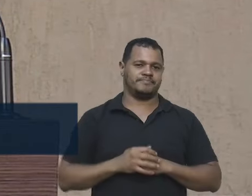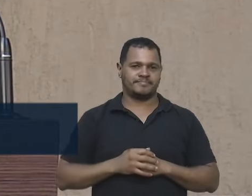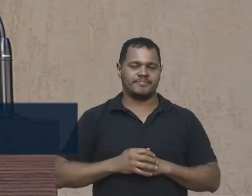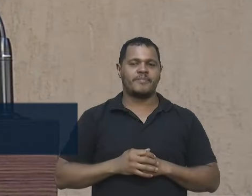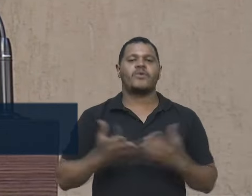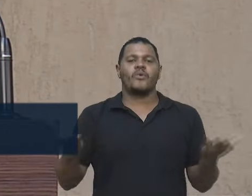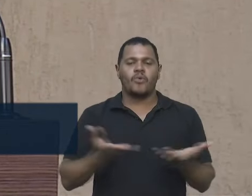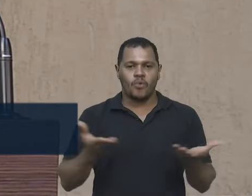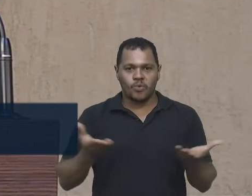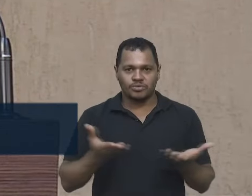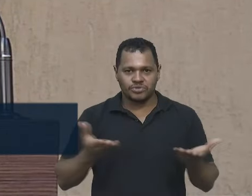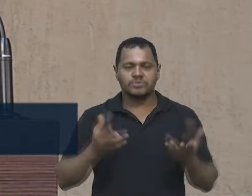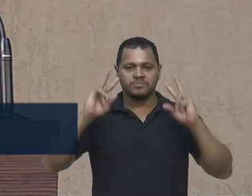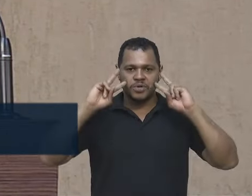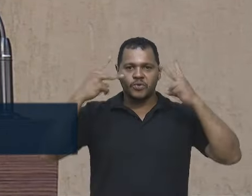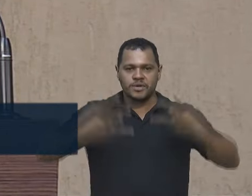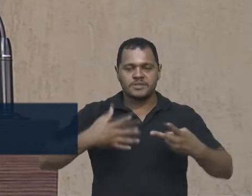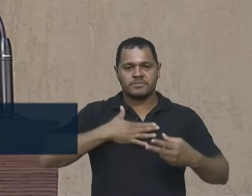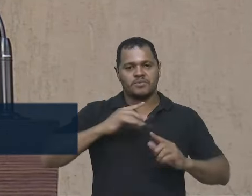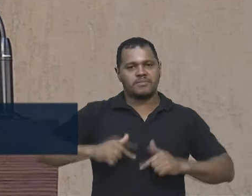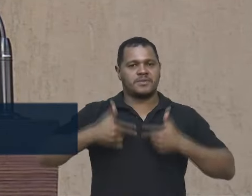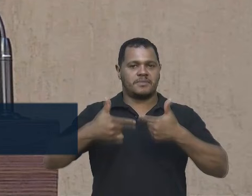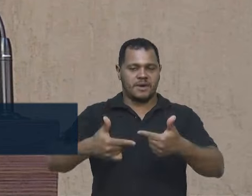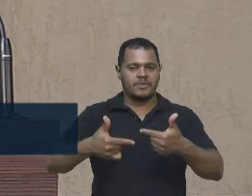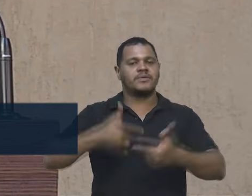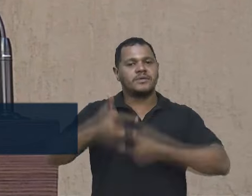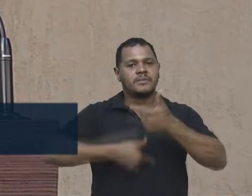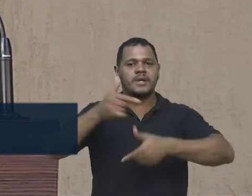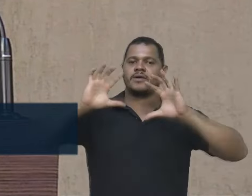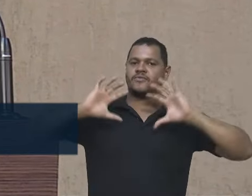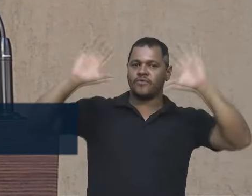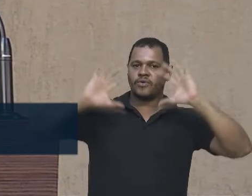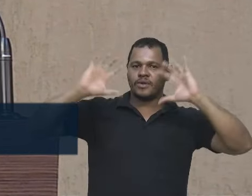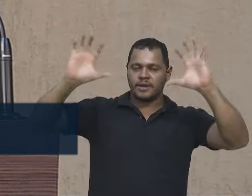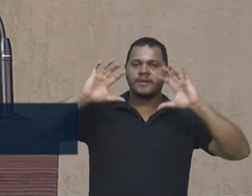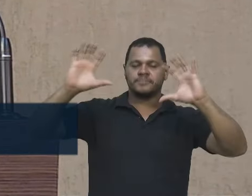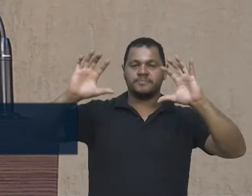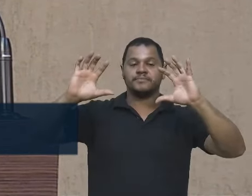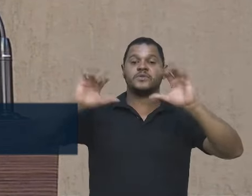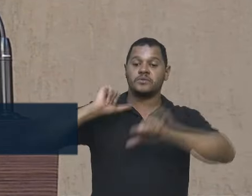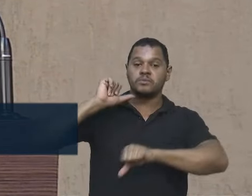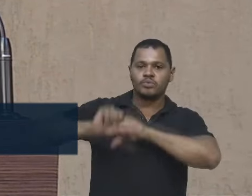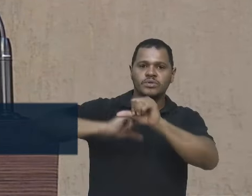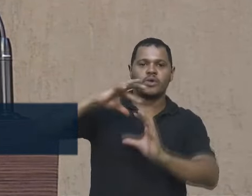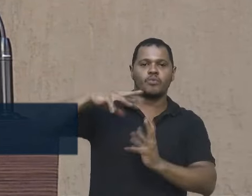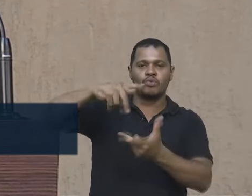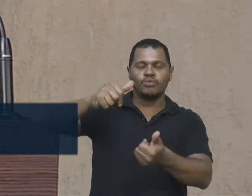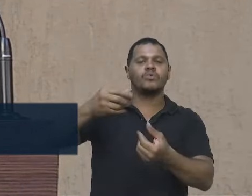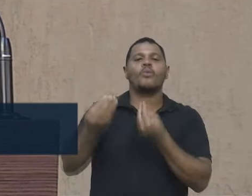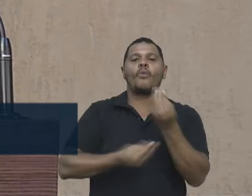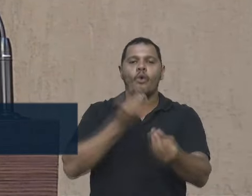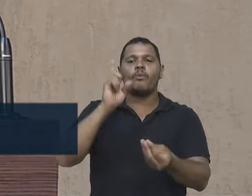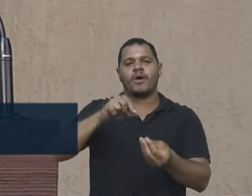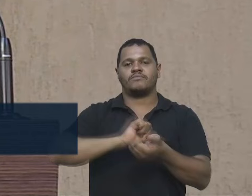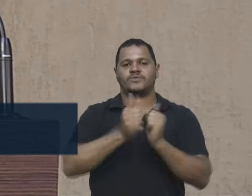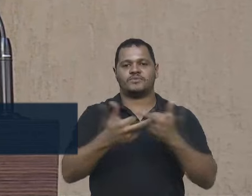estou aqui sendo reconhecido pelo que amo fazer trabalhar com voleibol e transformar o mundo eh com o esporte minha